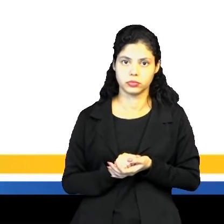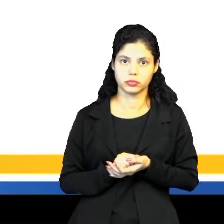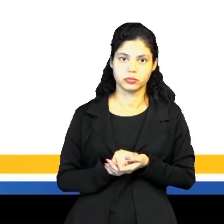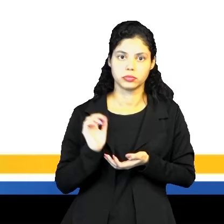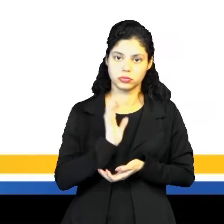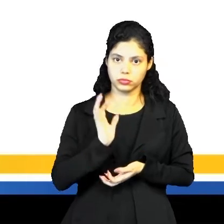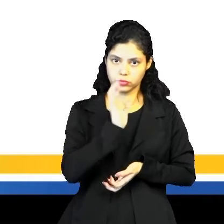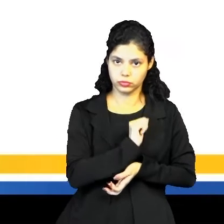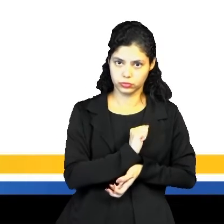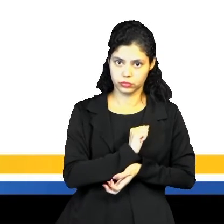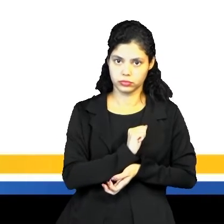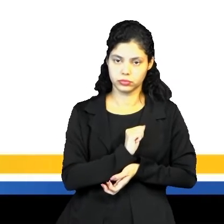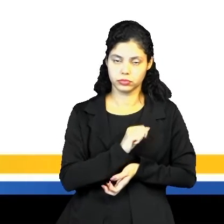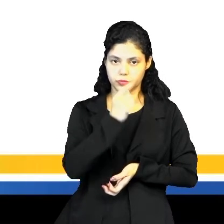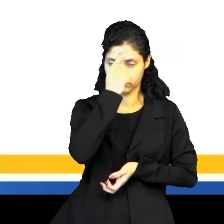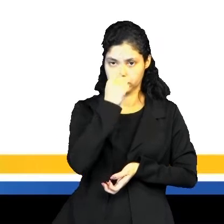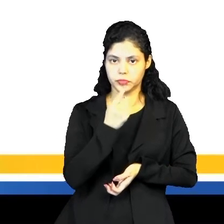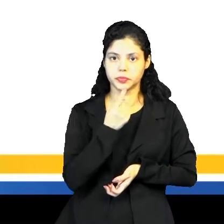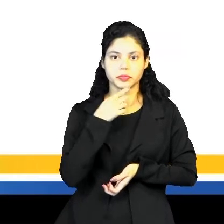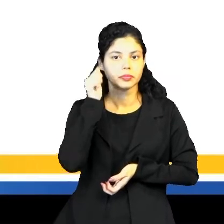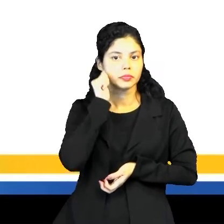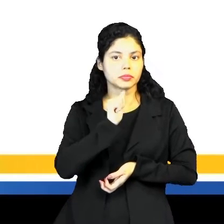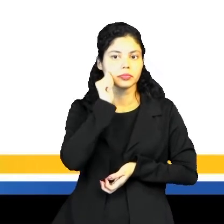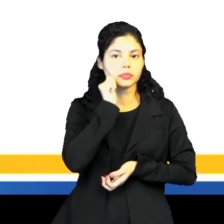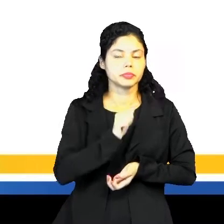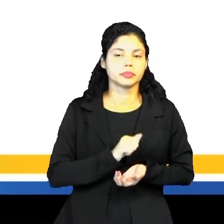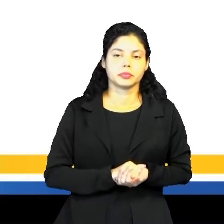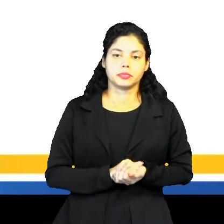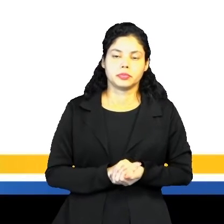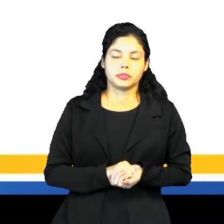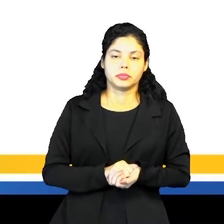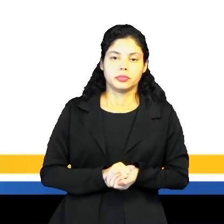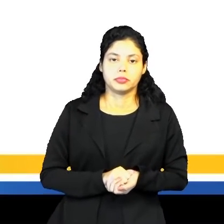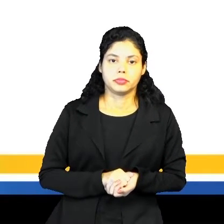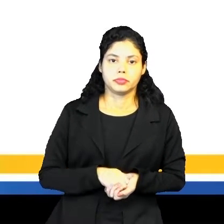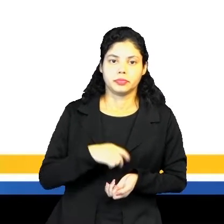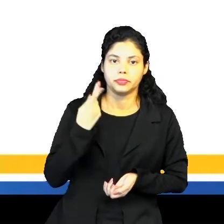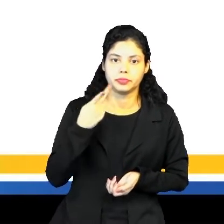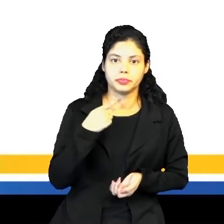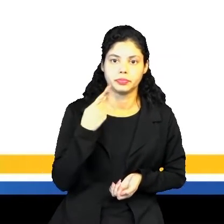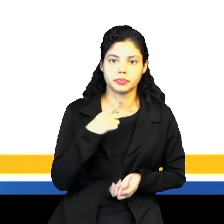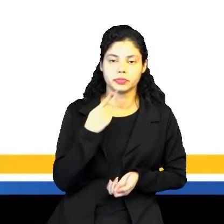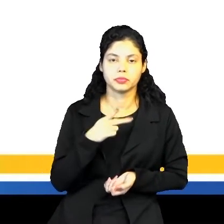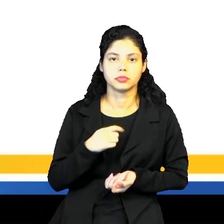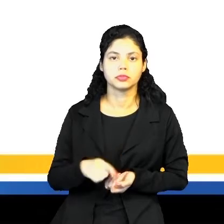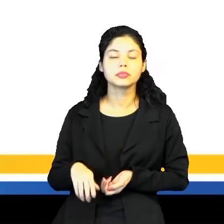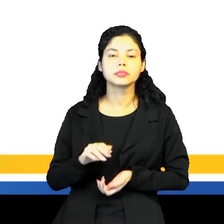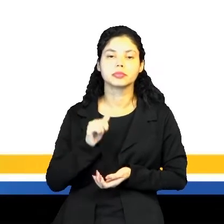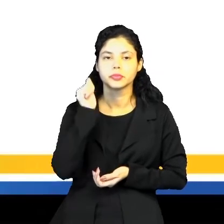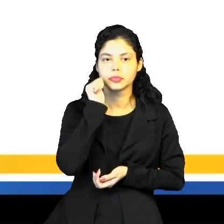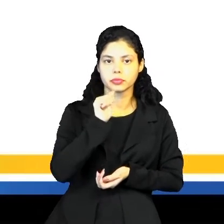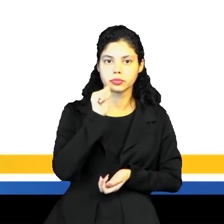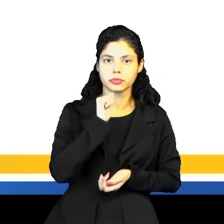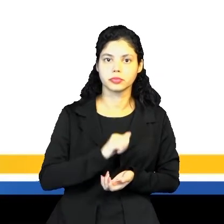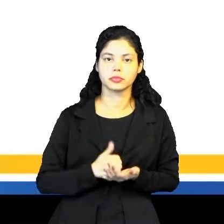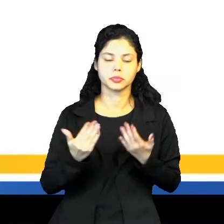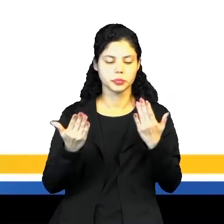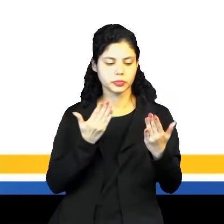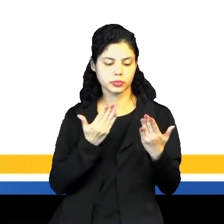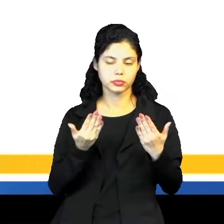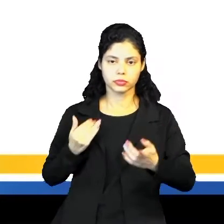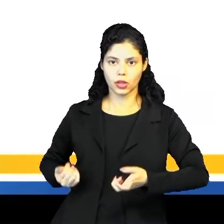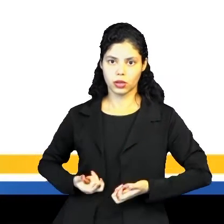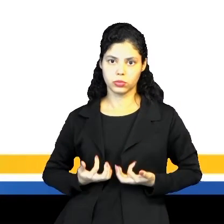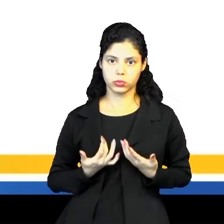perpetuam esse amor, né? Essa figura feminina, né? E aí ele fala que a mulher compara a